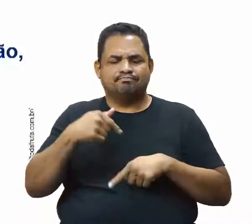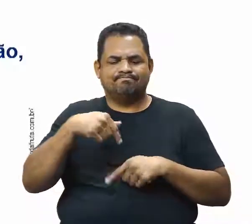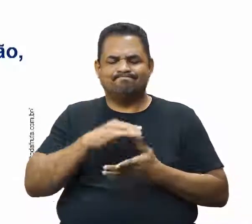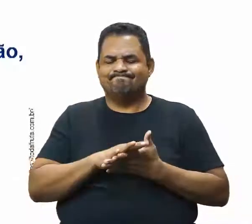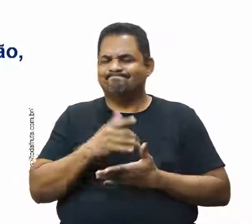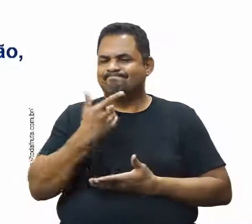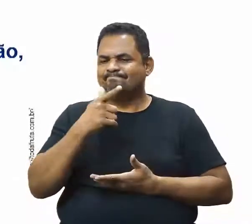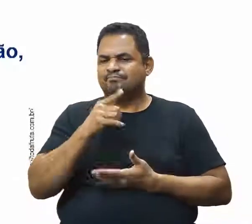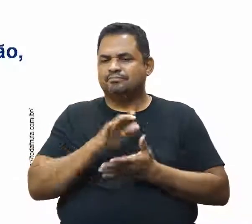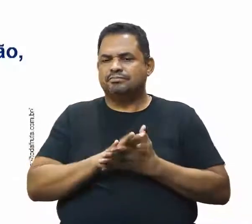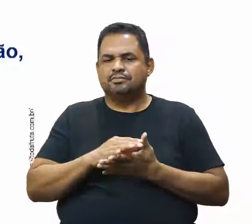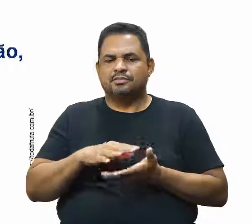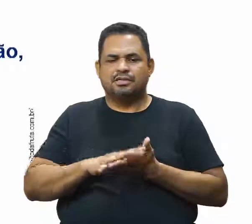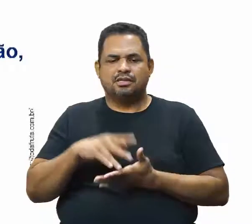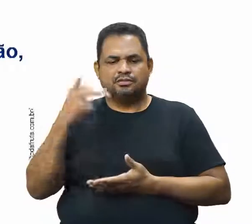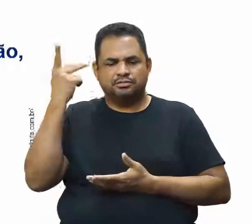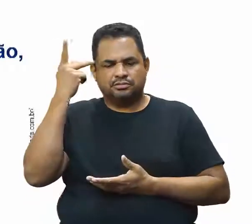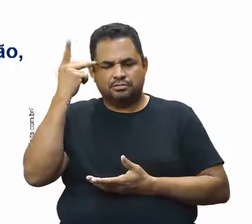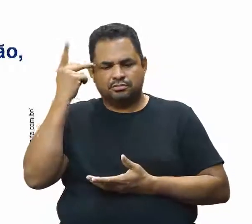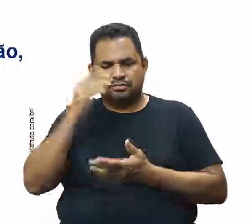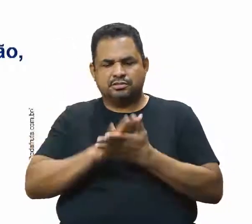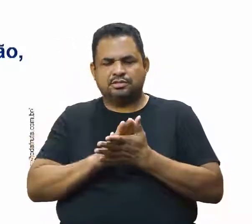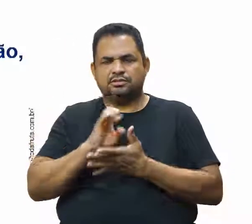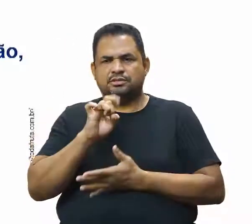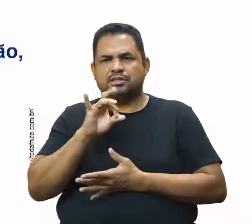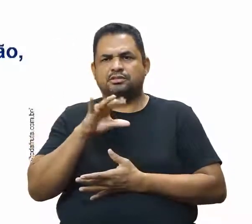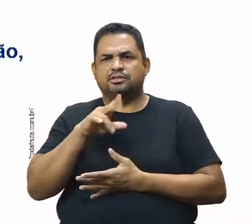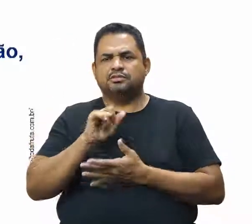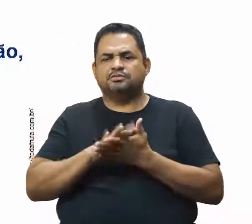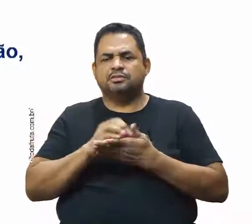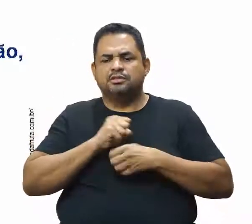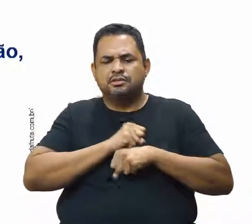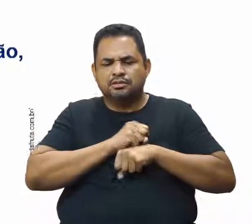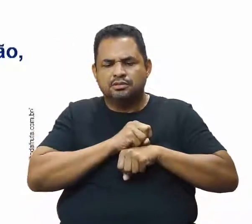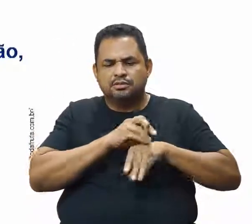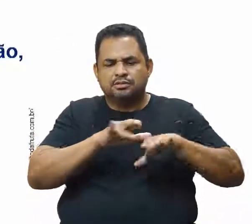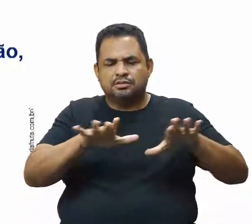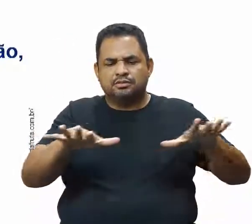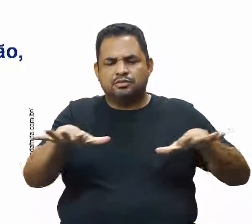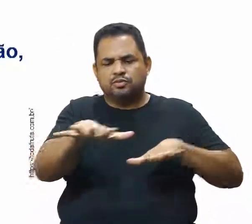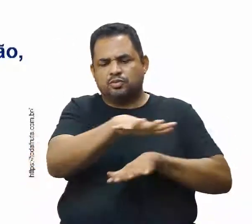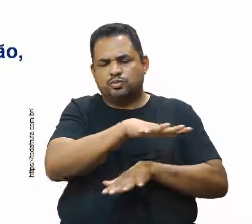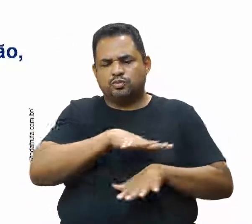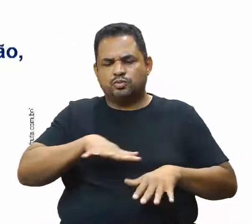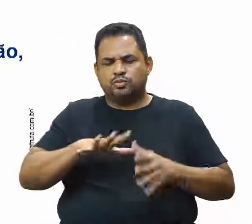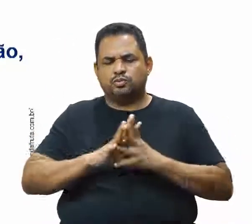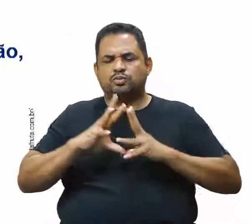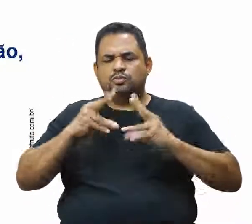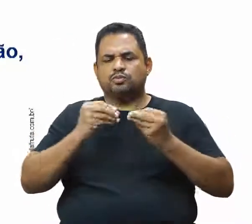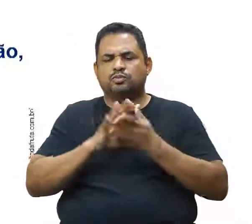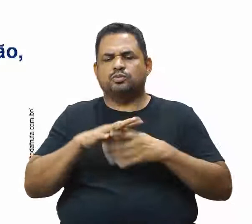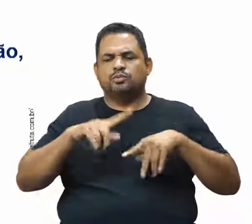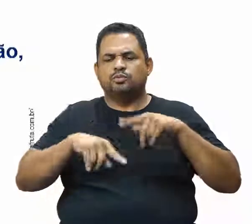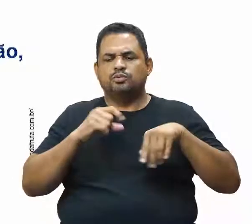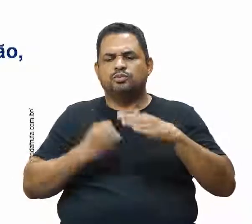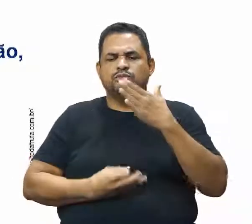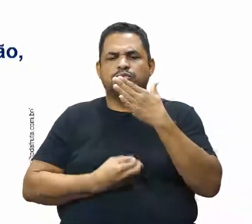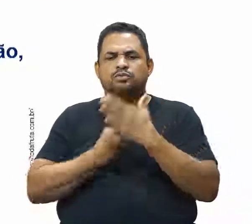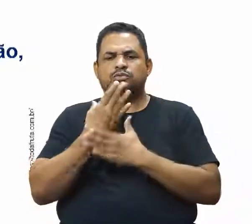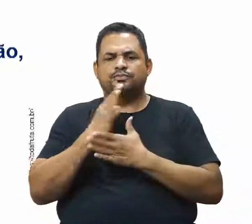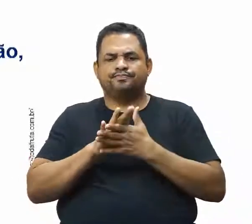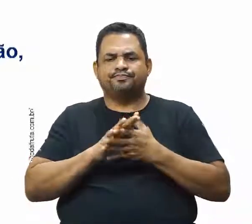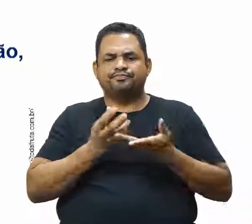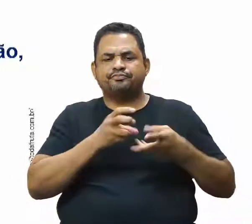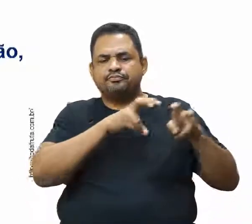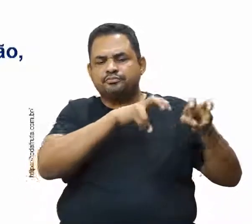em São Paulo tem o CEAGESP, que distribui, né, todo o produto que vem da agricultura. Mas o mercado